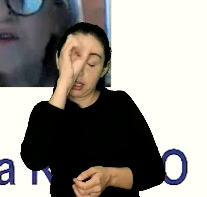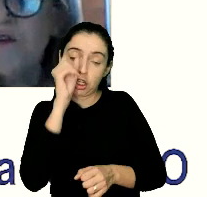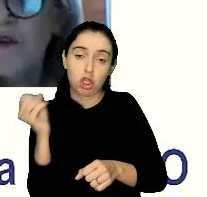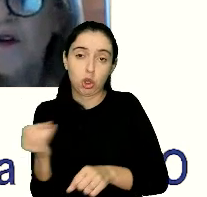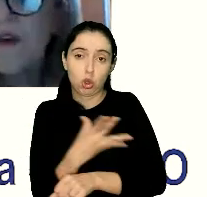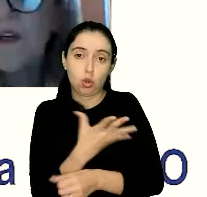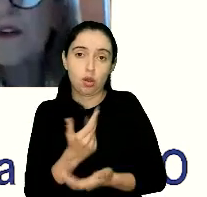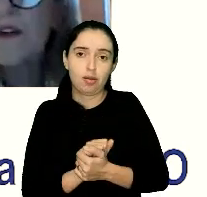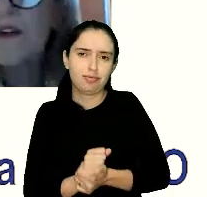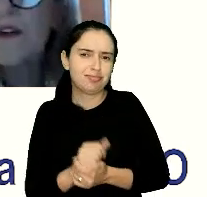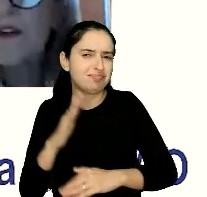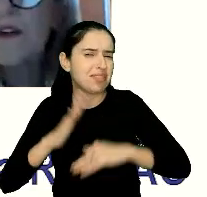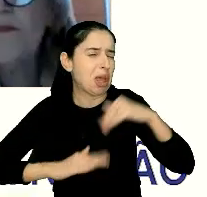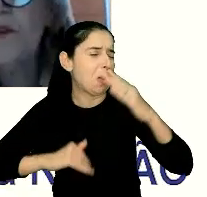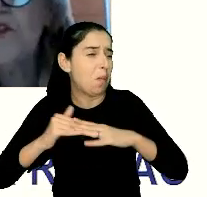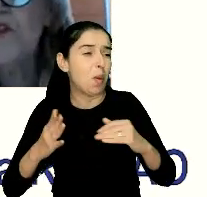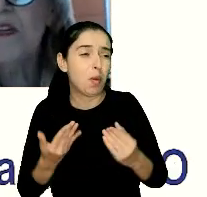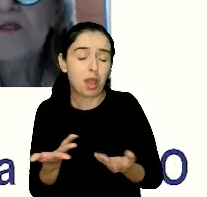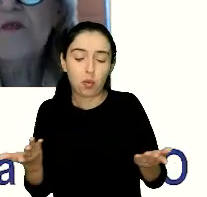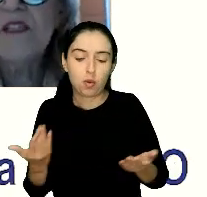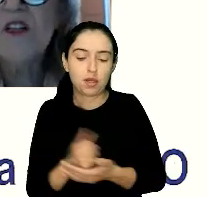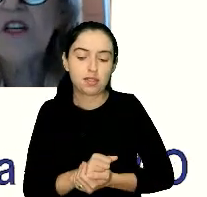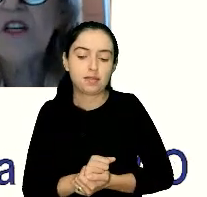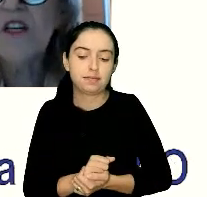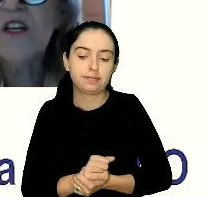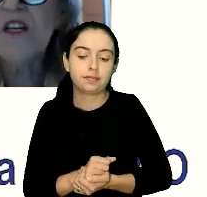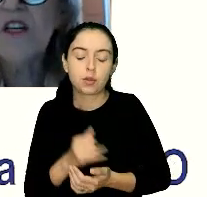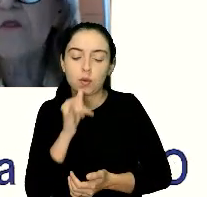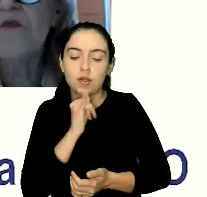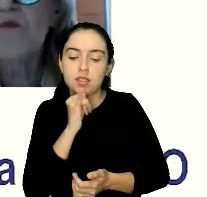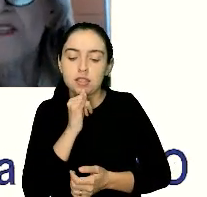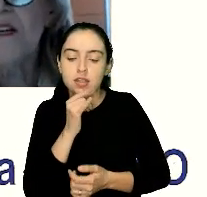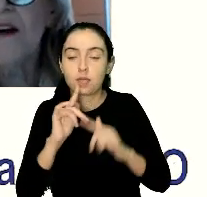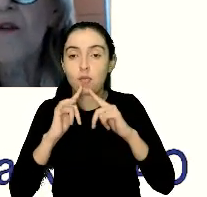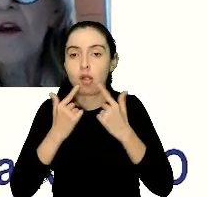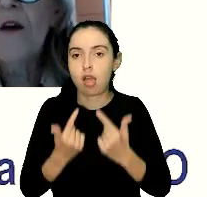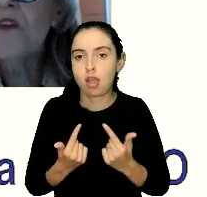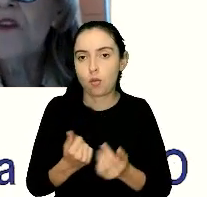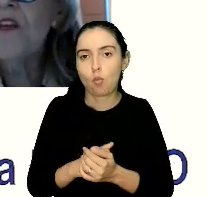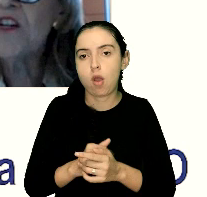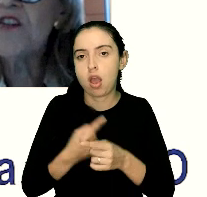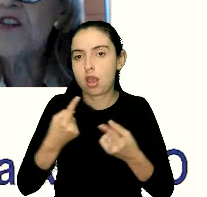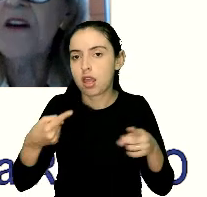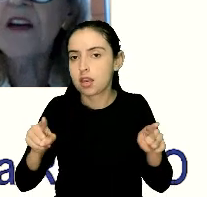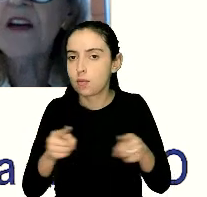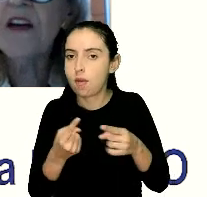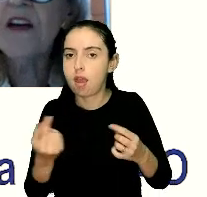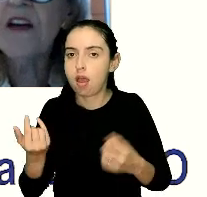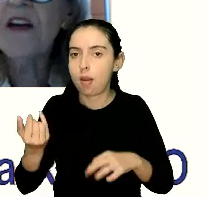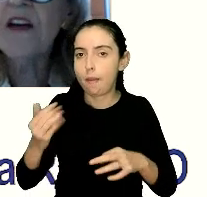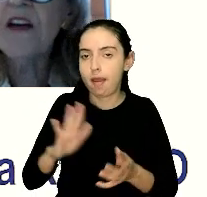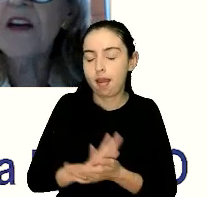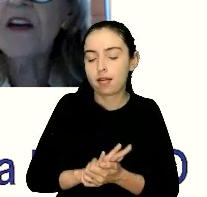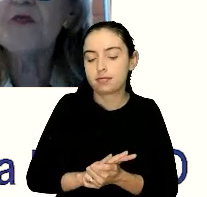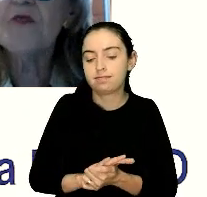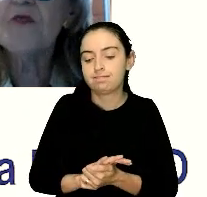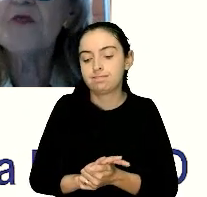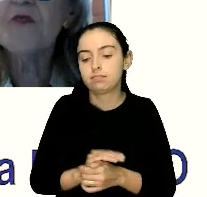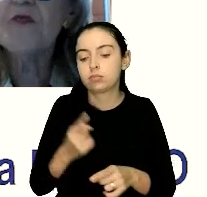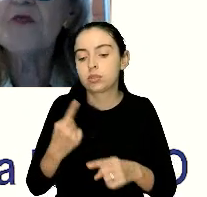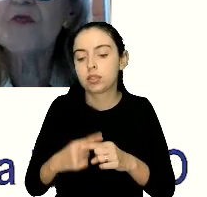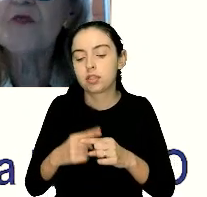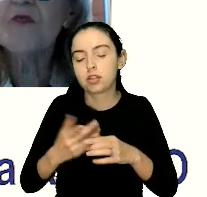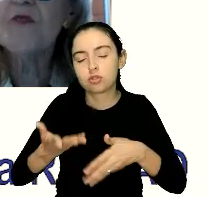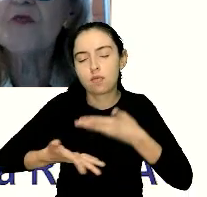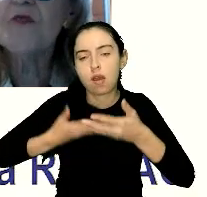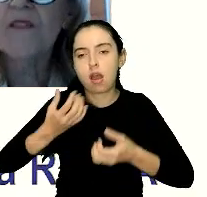seja lá o que for. Eu dou exemplo aqui de uma língua estrangeira, um instrumento musical, porque a gente vai estimulando a criação